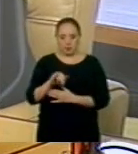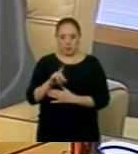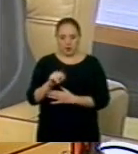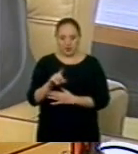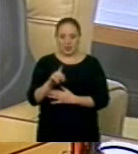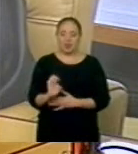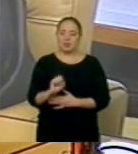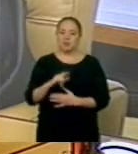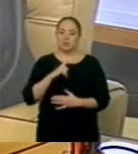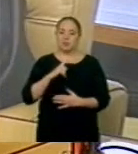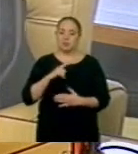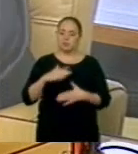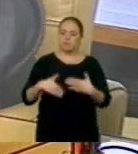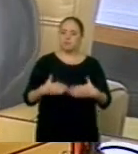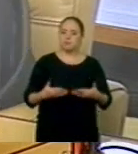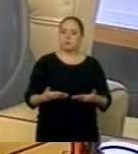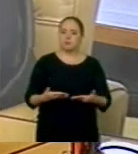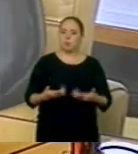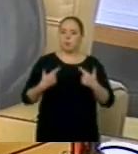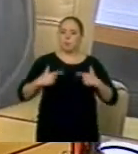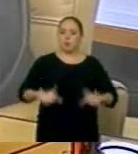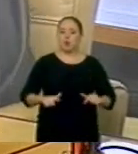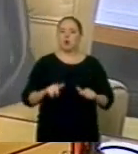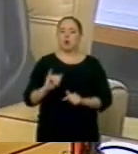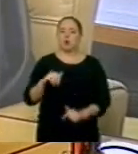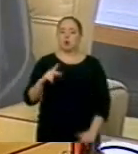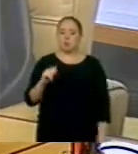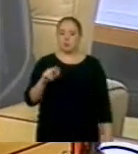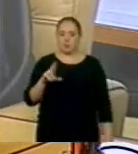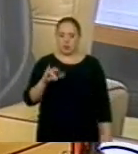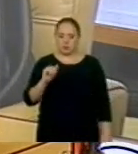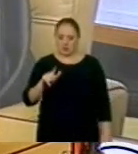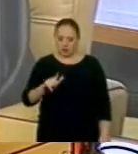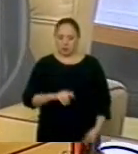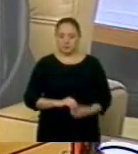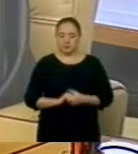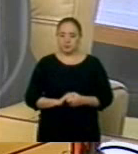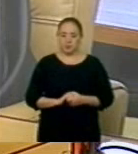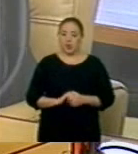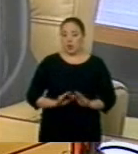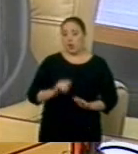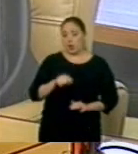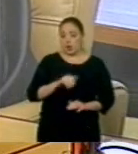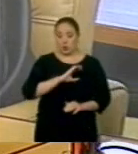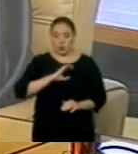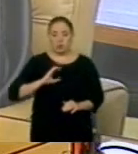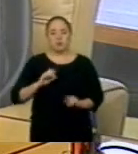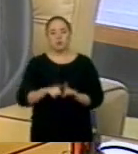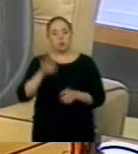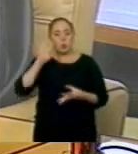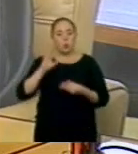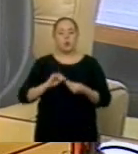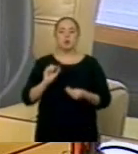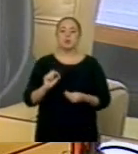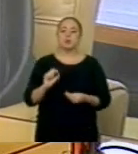procedimentos limpos e imparciais, fecha aspas. Aquela comissão concluiu ainda que, mesmo nos casos